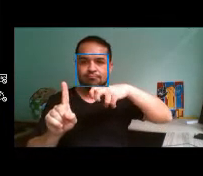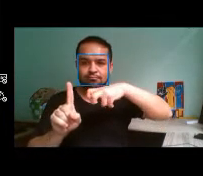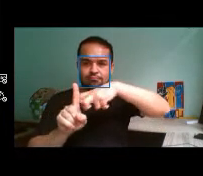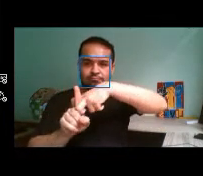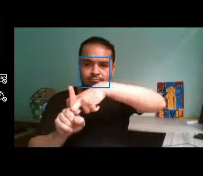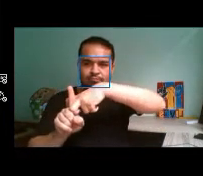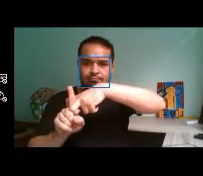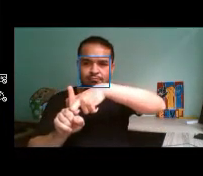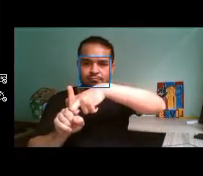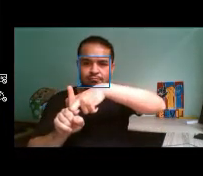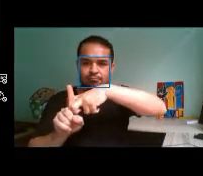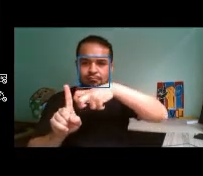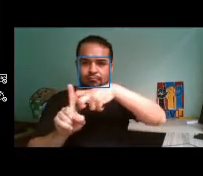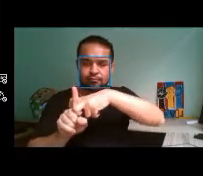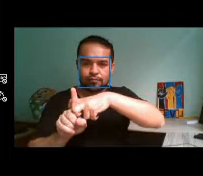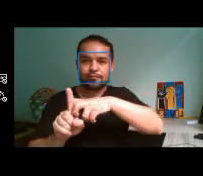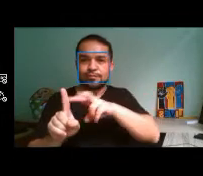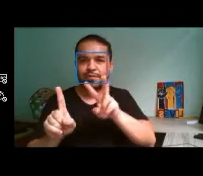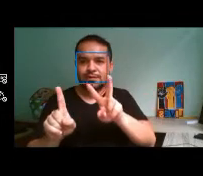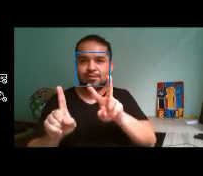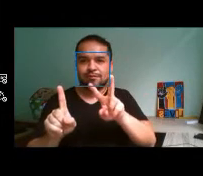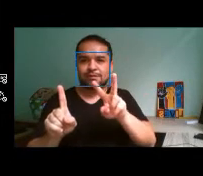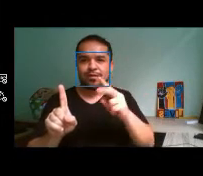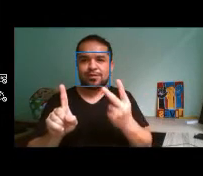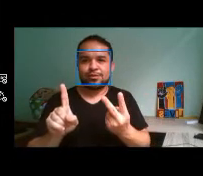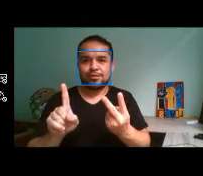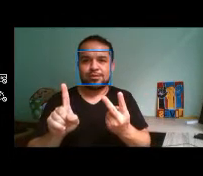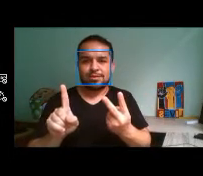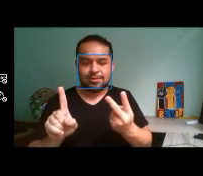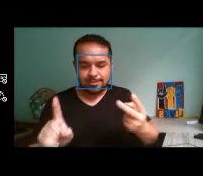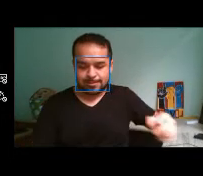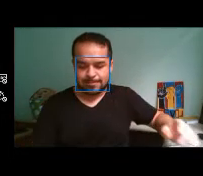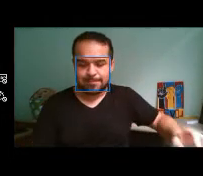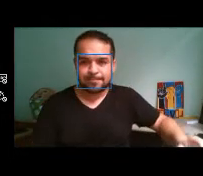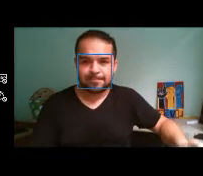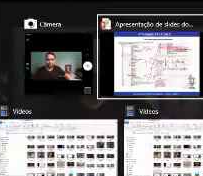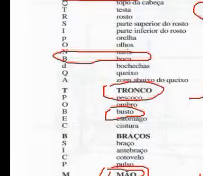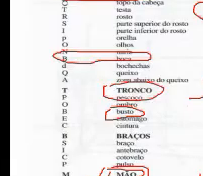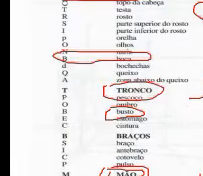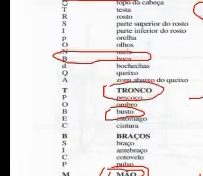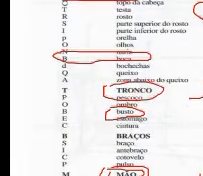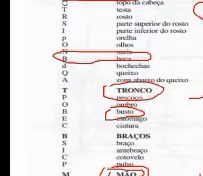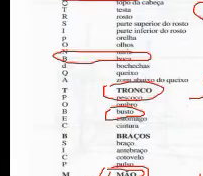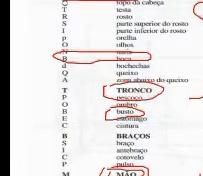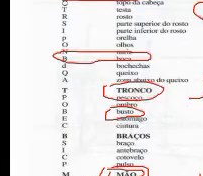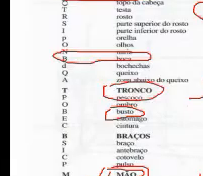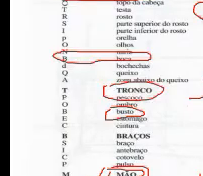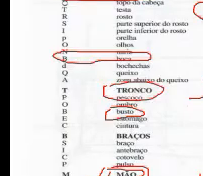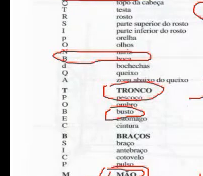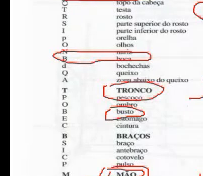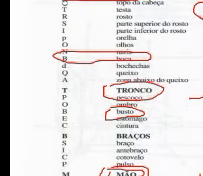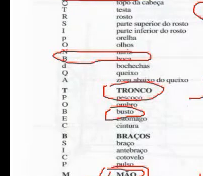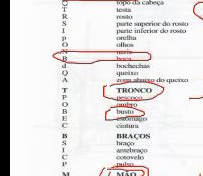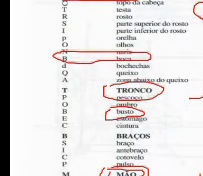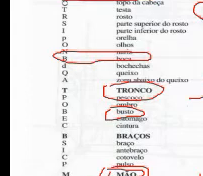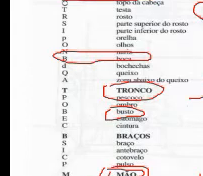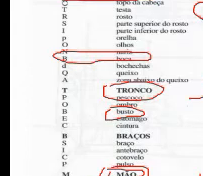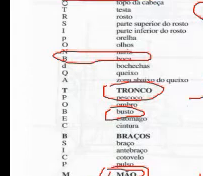desse há um nome, um símbolo. Nesse caso é V2.